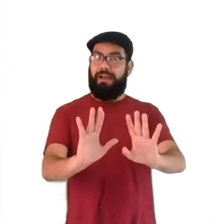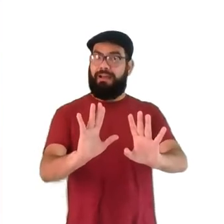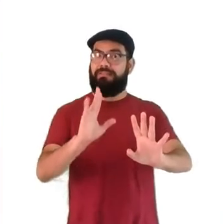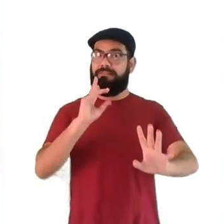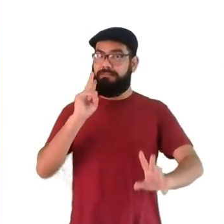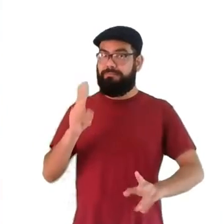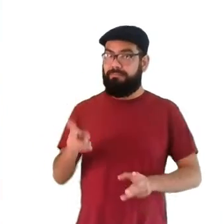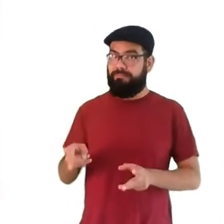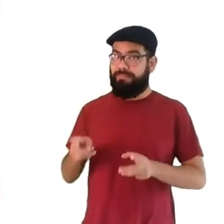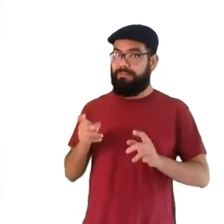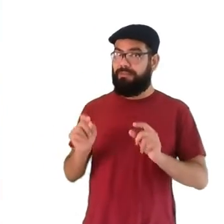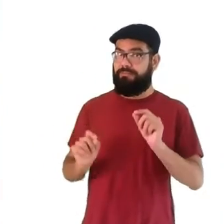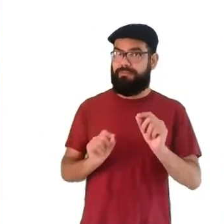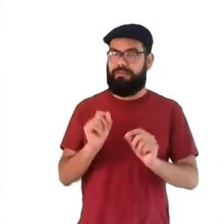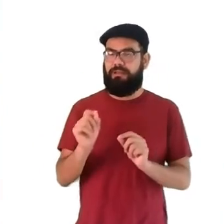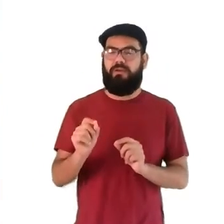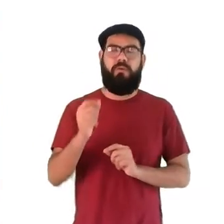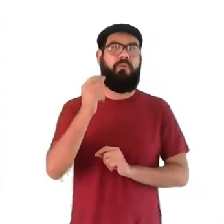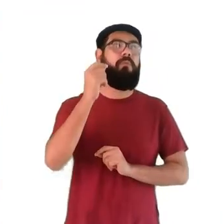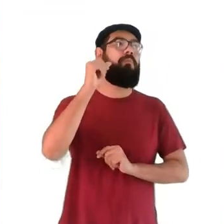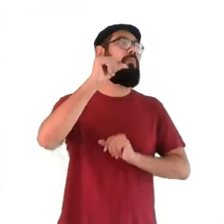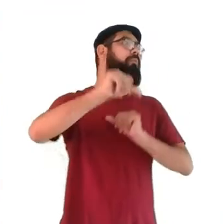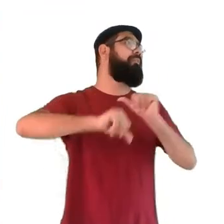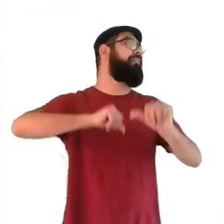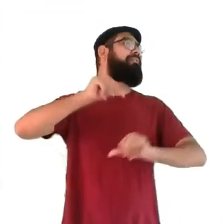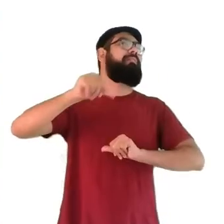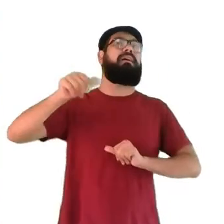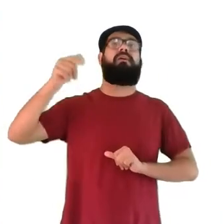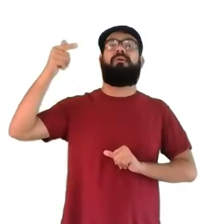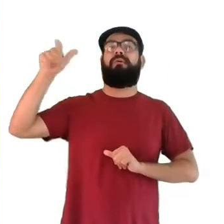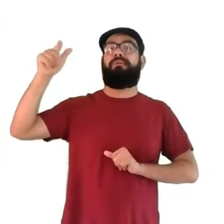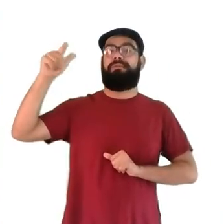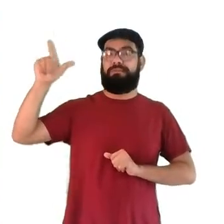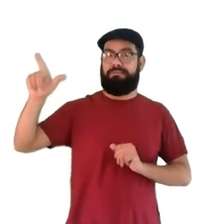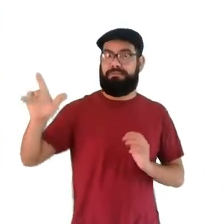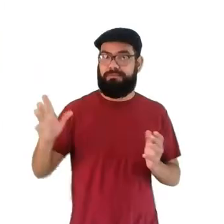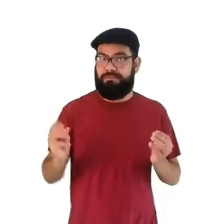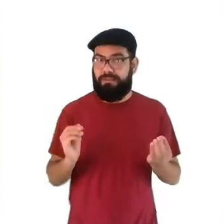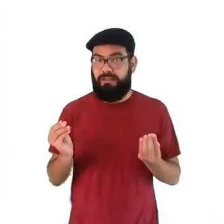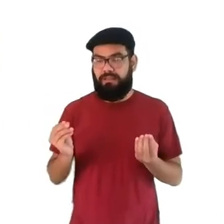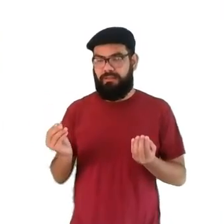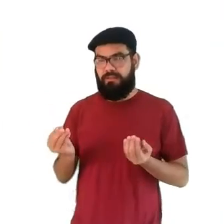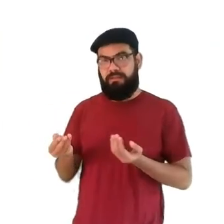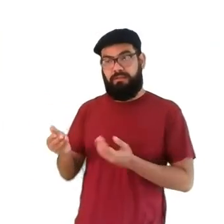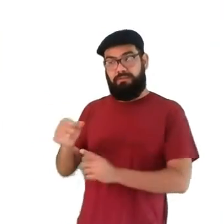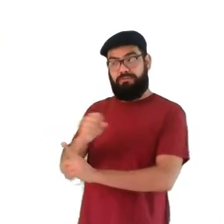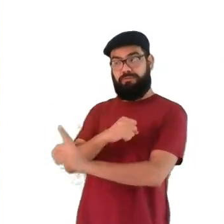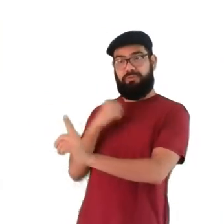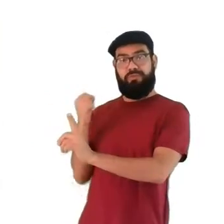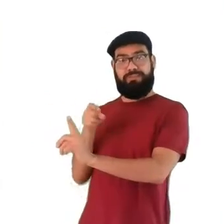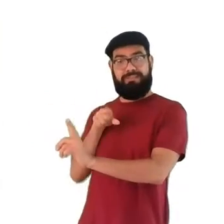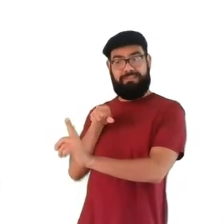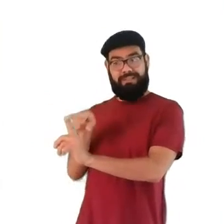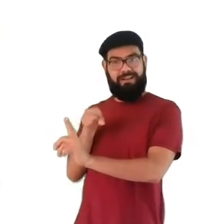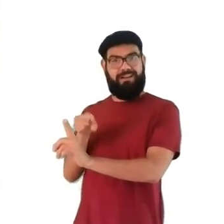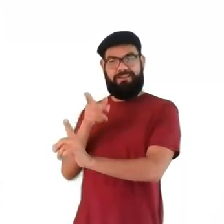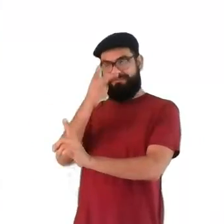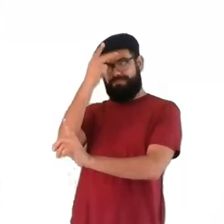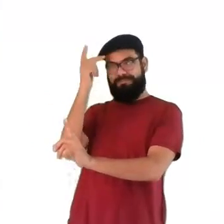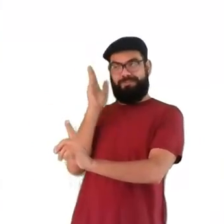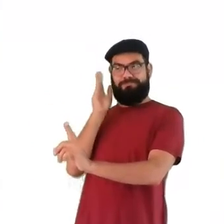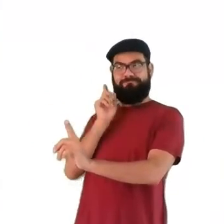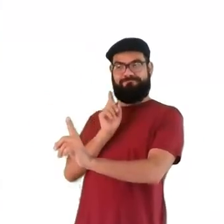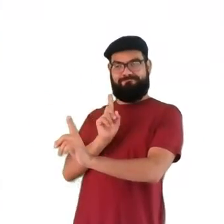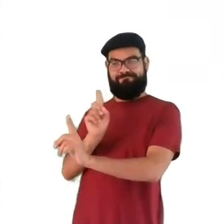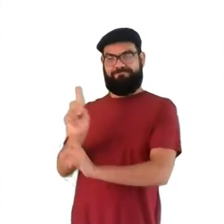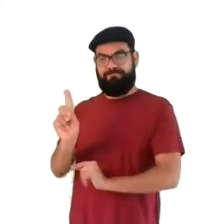quê? Outras mudanças na questão social, ou seja, na participação dele na sociedade, porque se